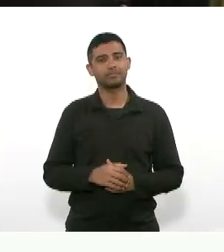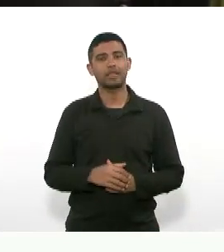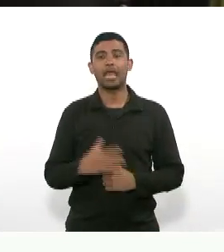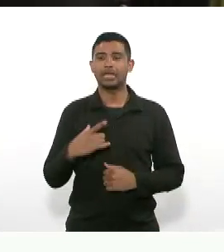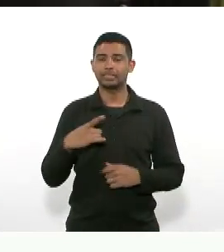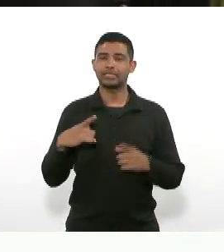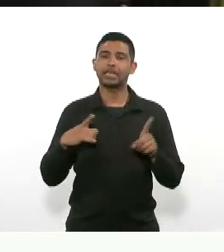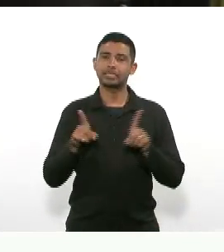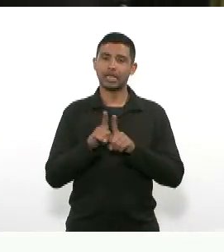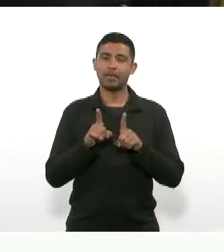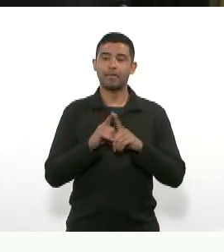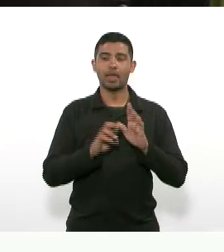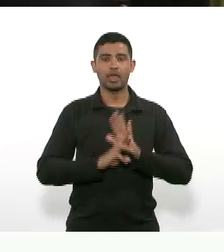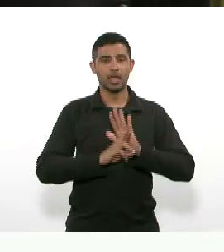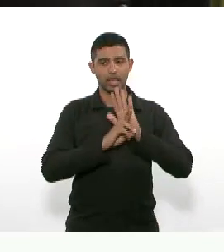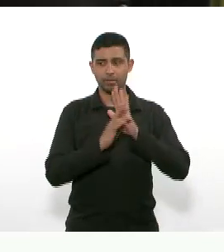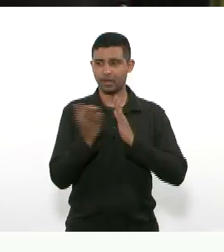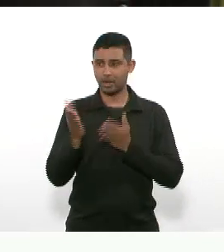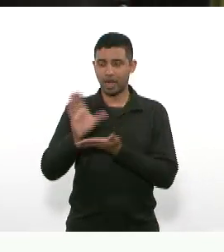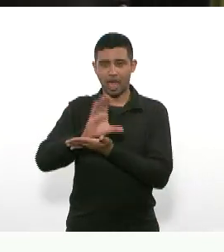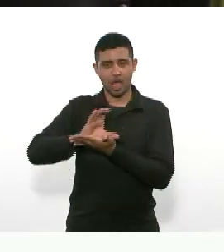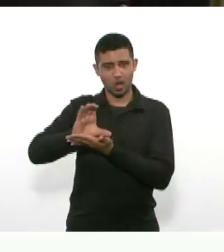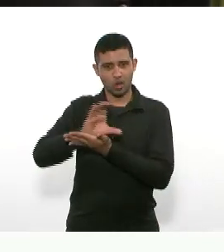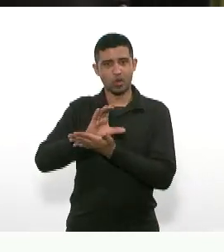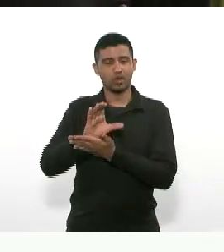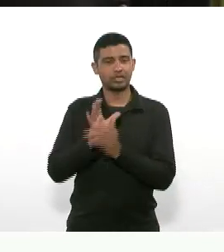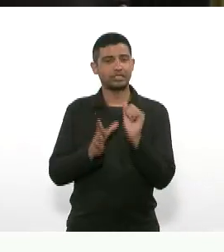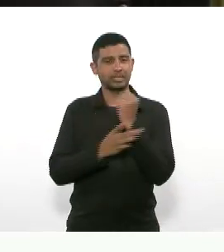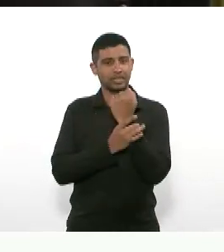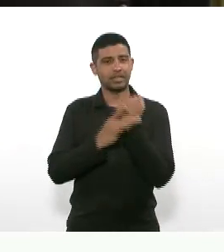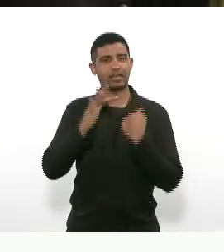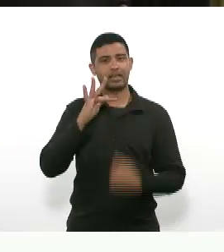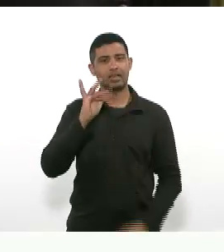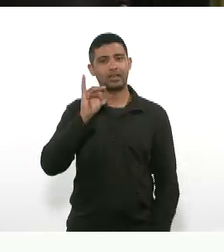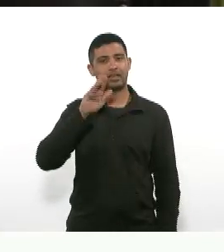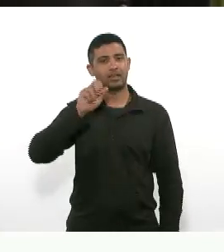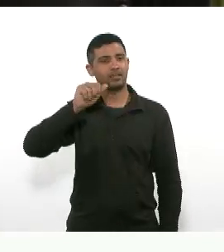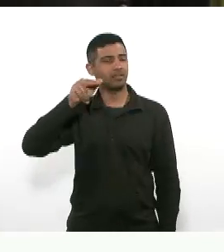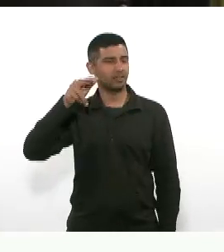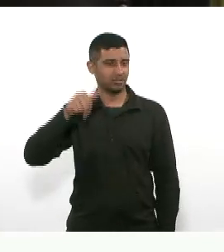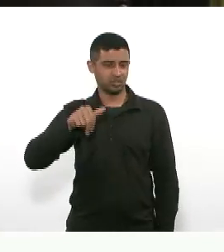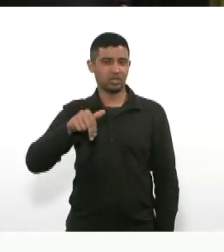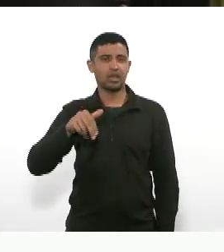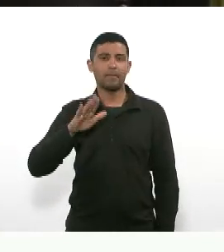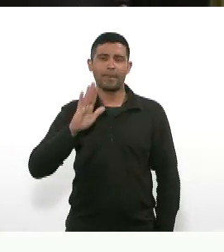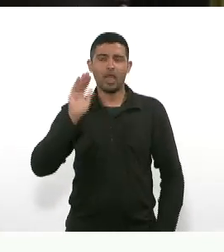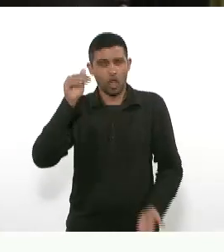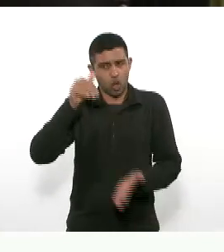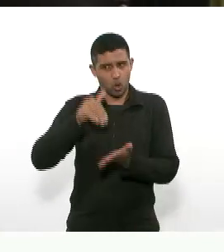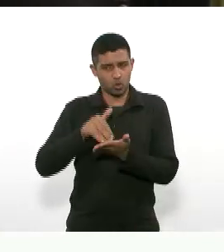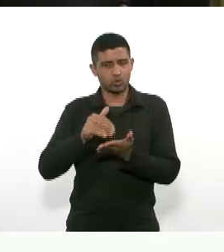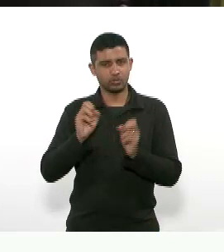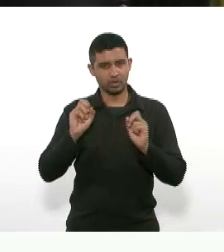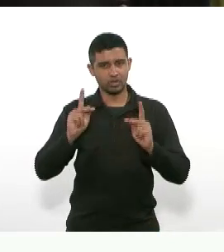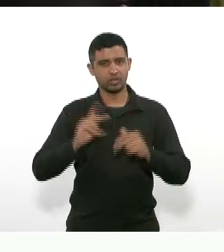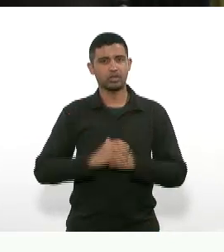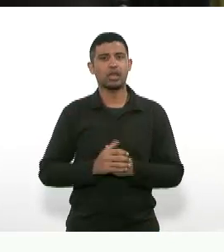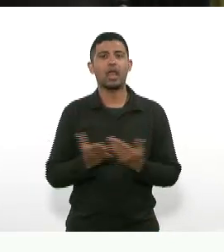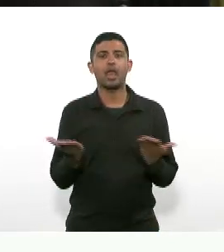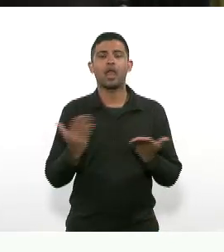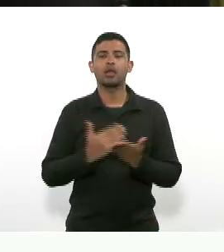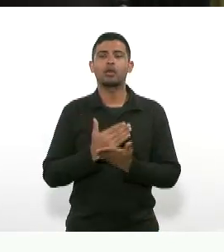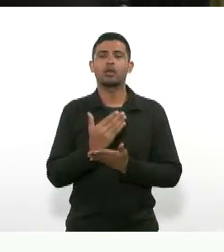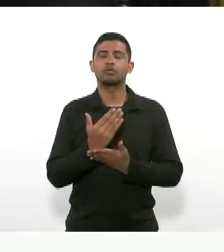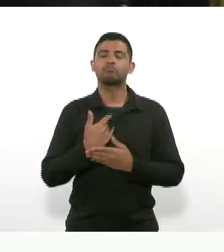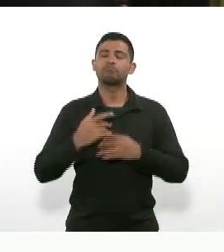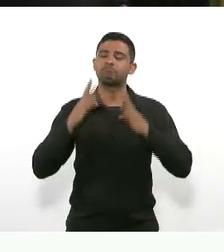uma representação do Conselho de Segurança da FIJAM, mas eu vou me permitir deixar por último, e queria aqui iniciar